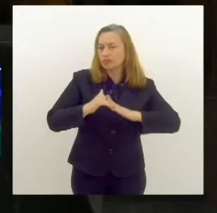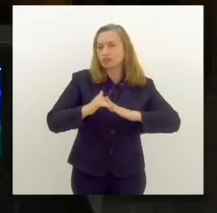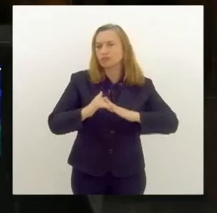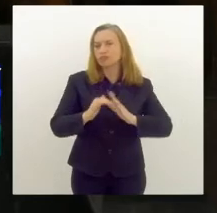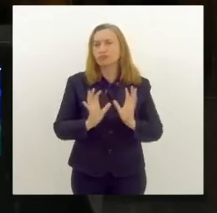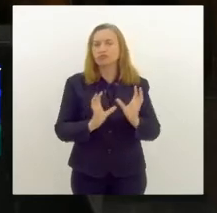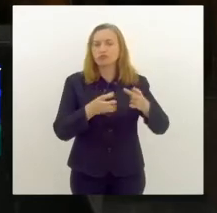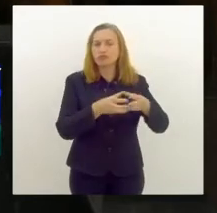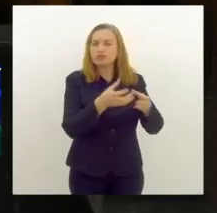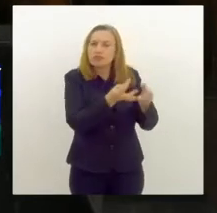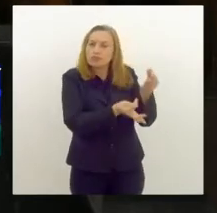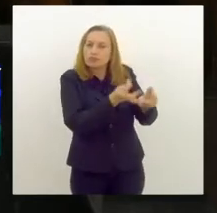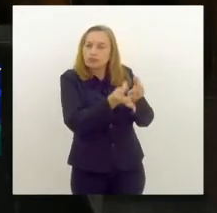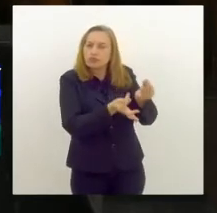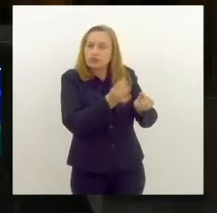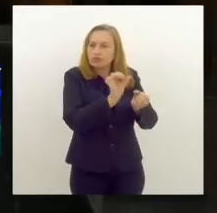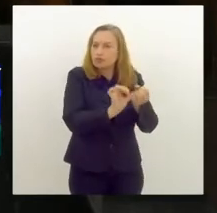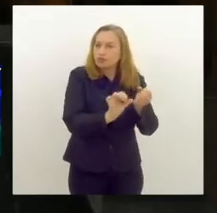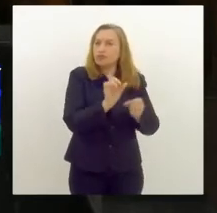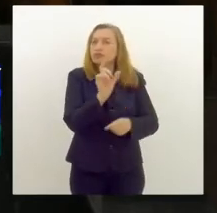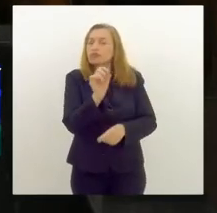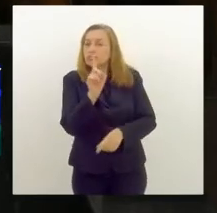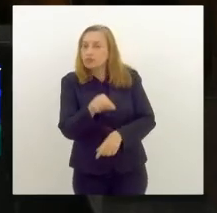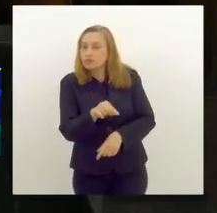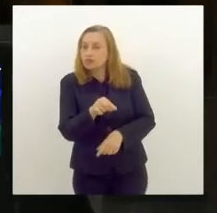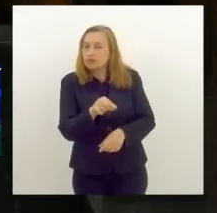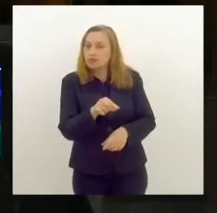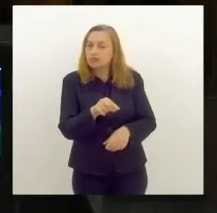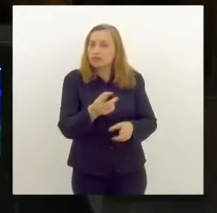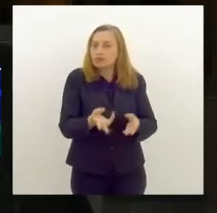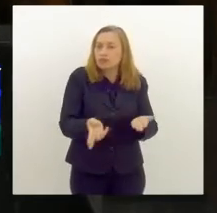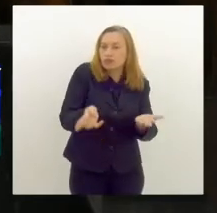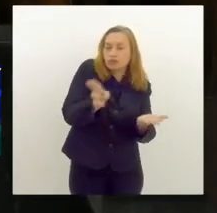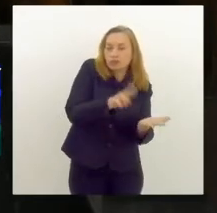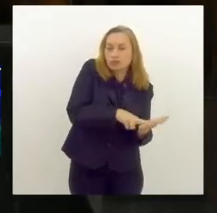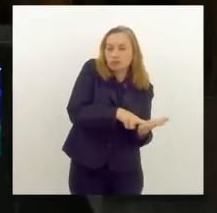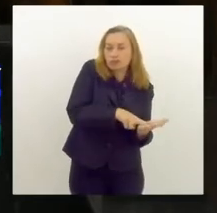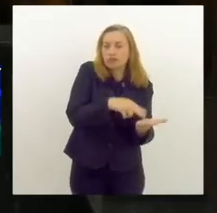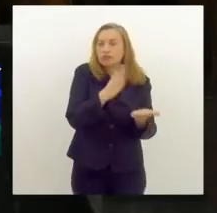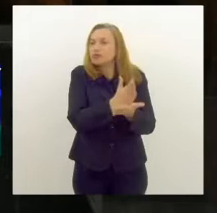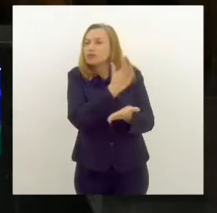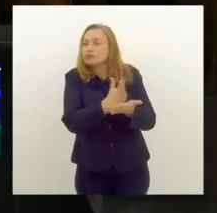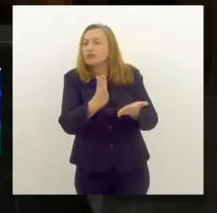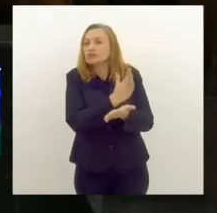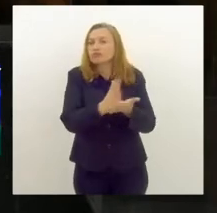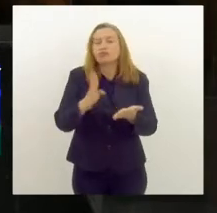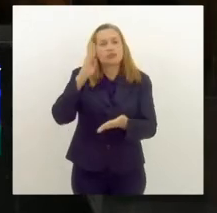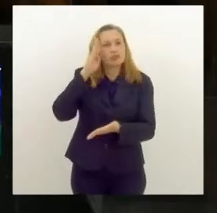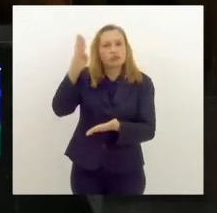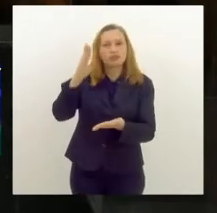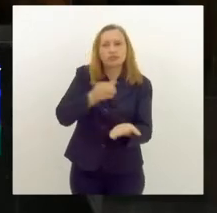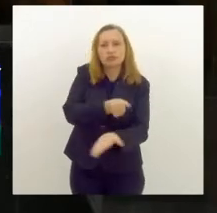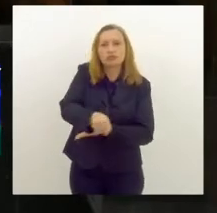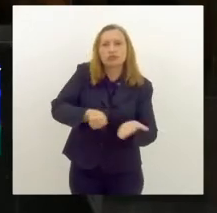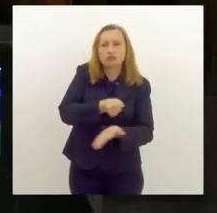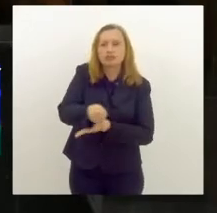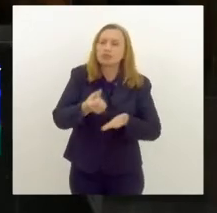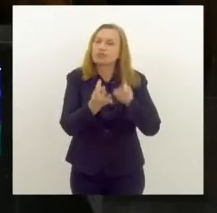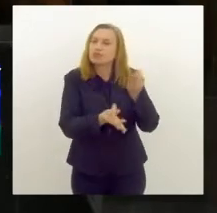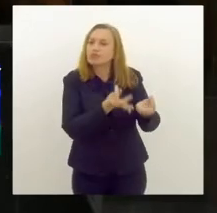comunidades terapêuticas fazem é internar e muitas vezes ter como principal fundamento do